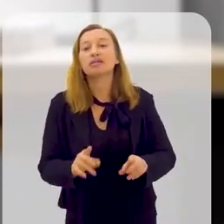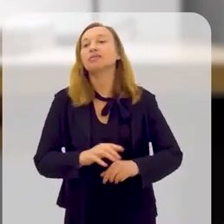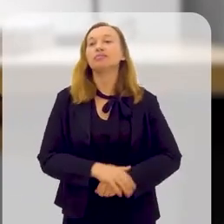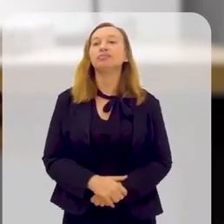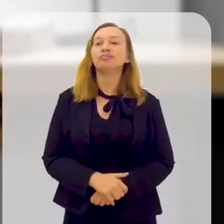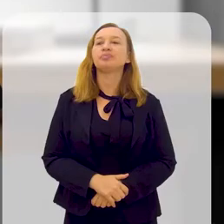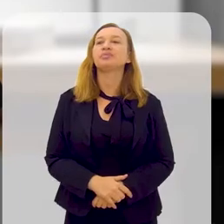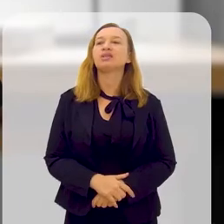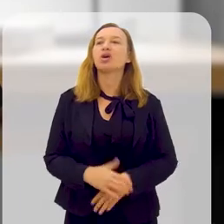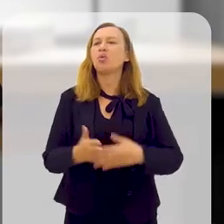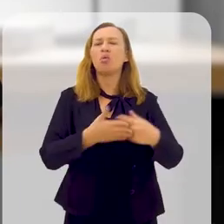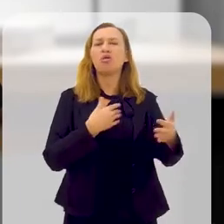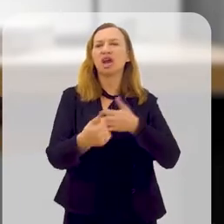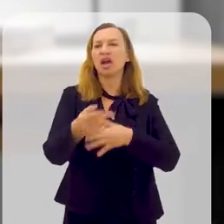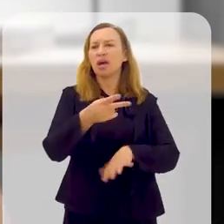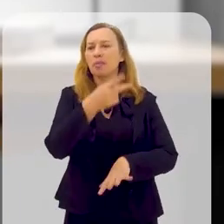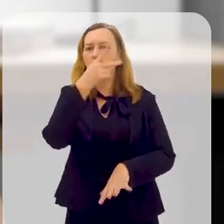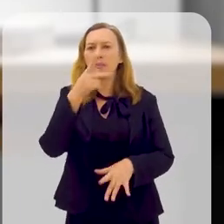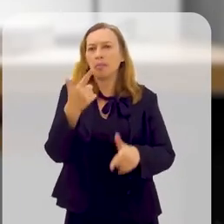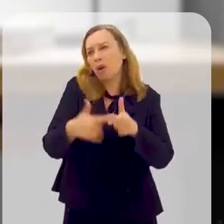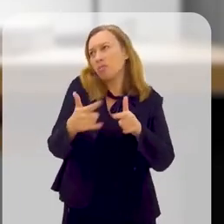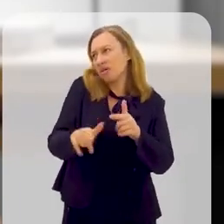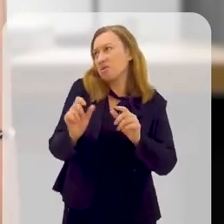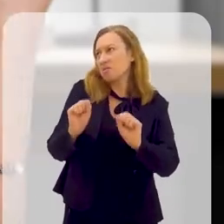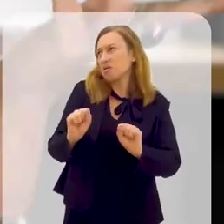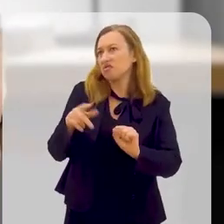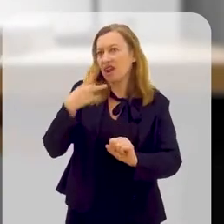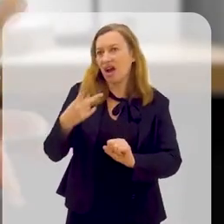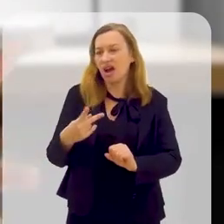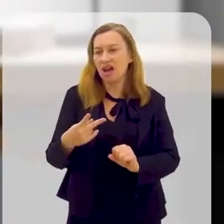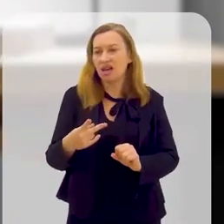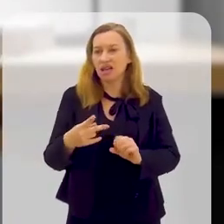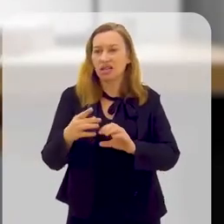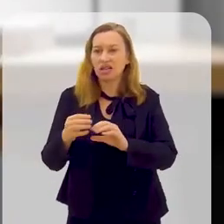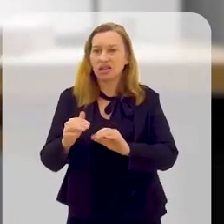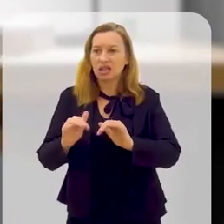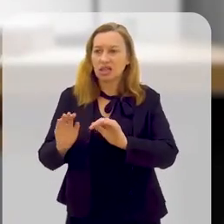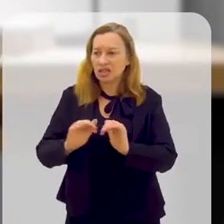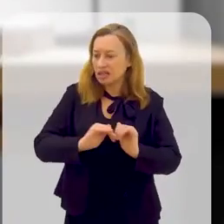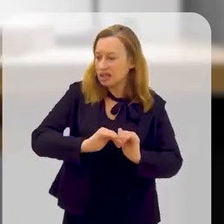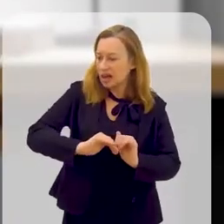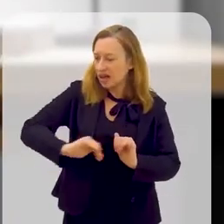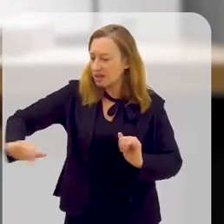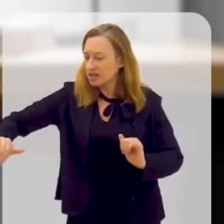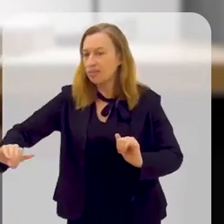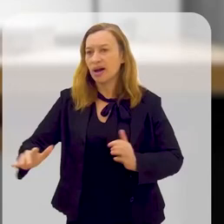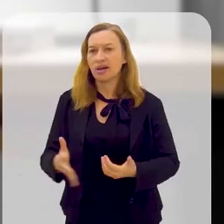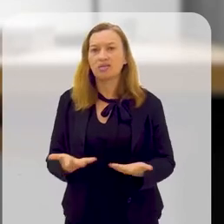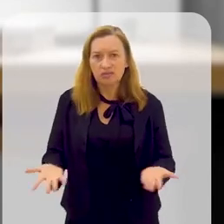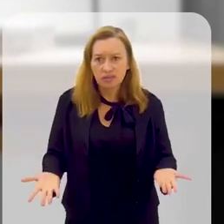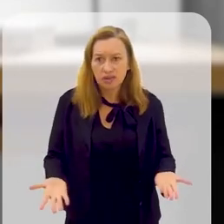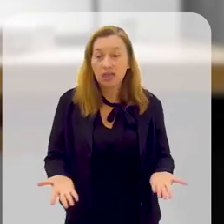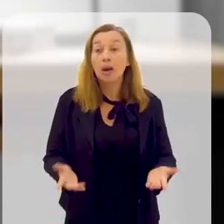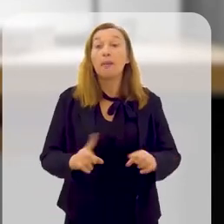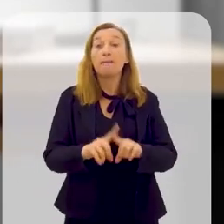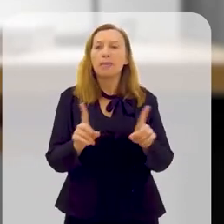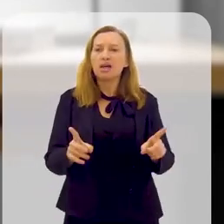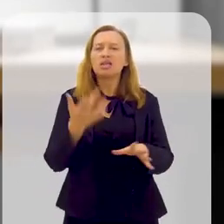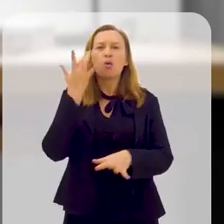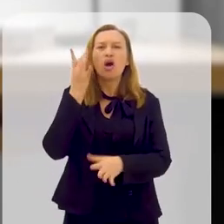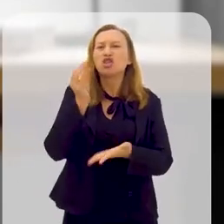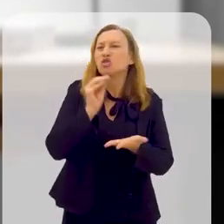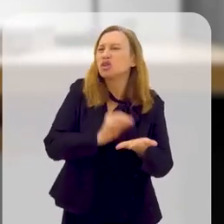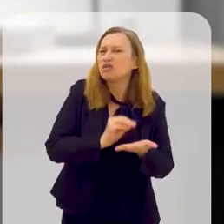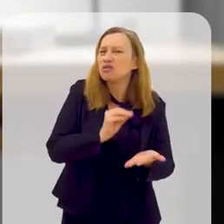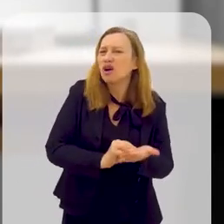mas ah tem qualquer problema vamos assim sei lá bota para o outro lado bota para o outro lado